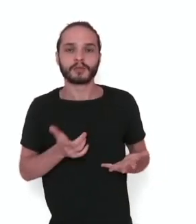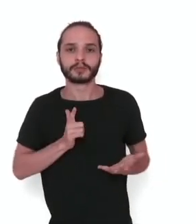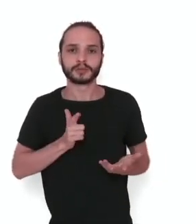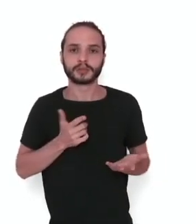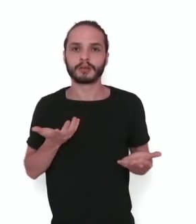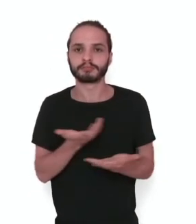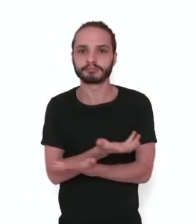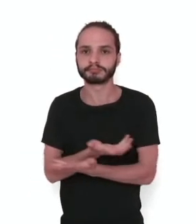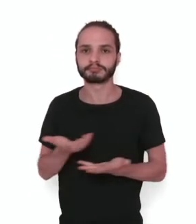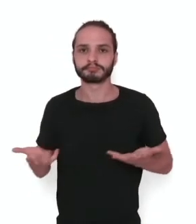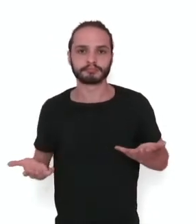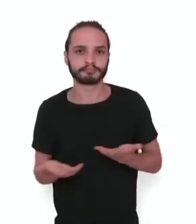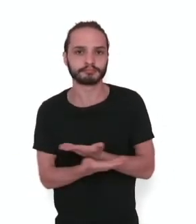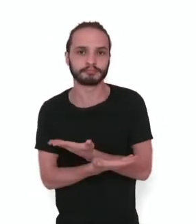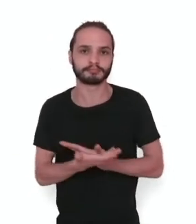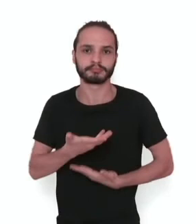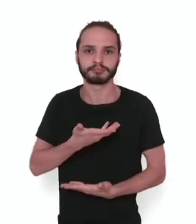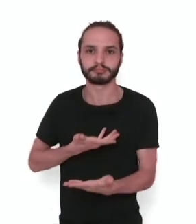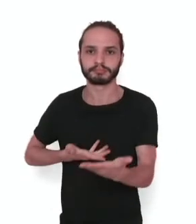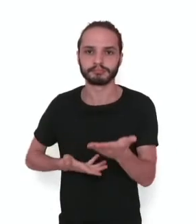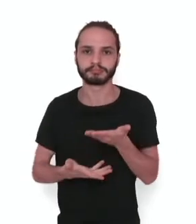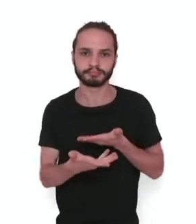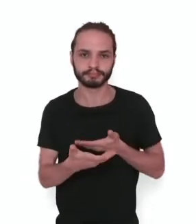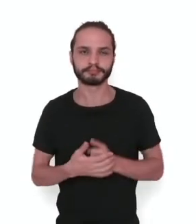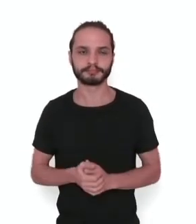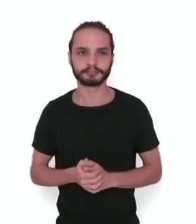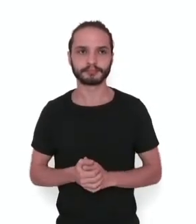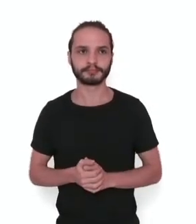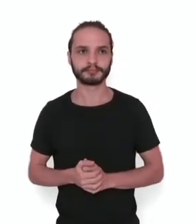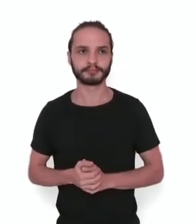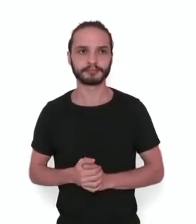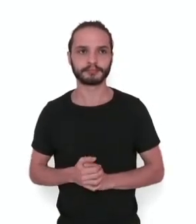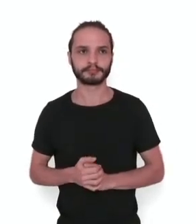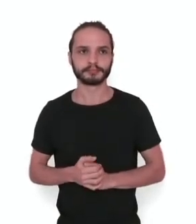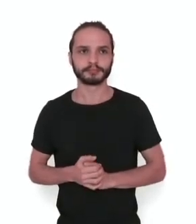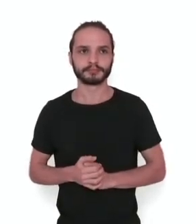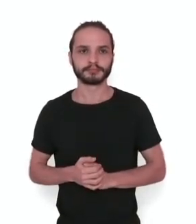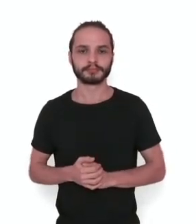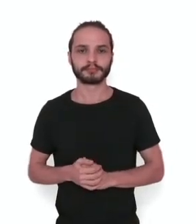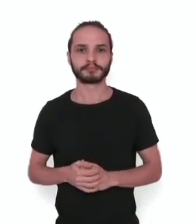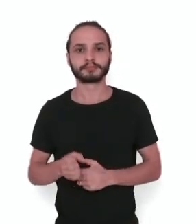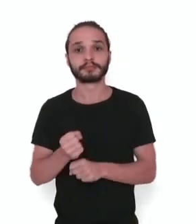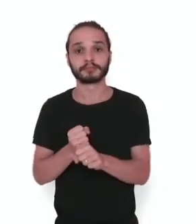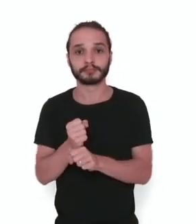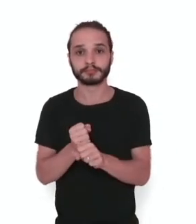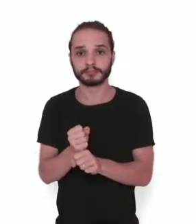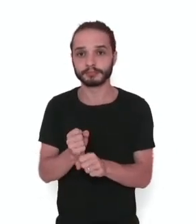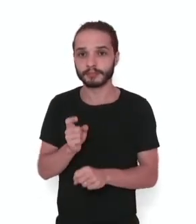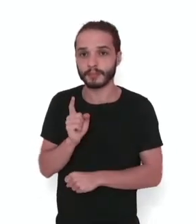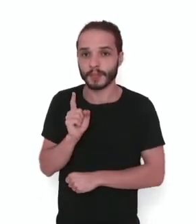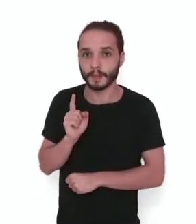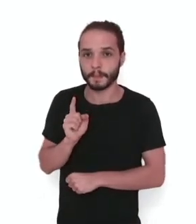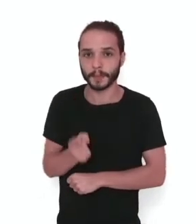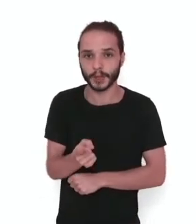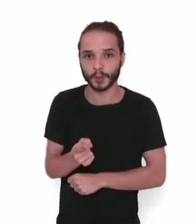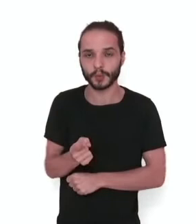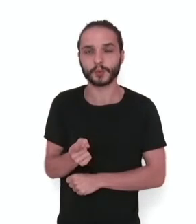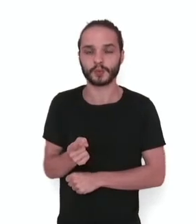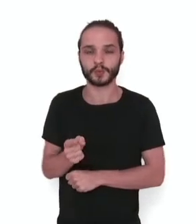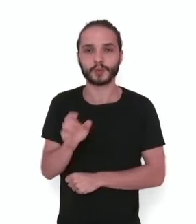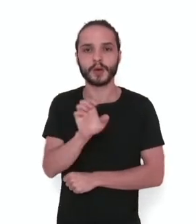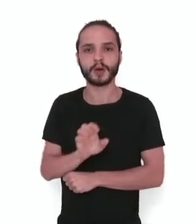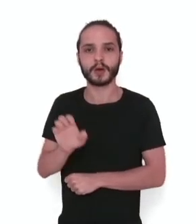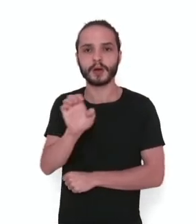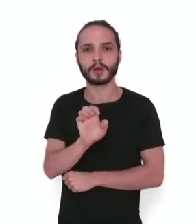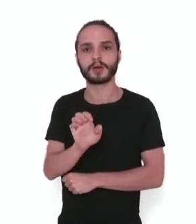era assim que se dava essa relação, né? E aqui no ano 1000, então, a sociedade europeia, da Europa Ocidental,